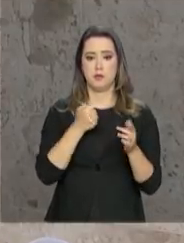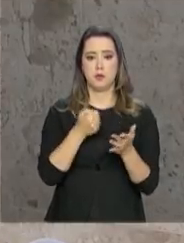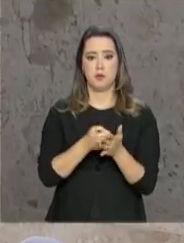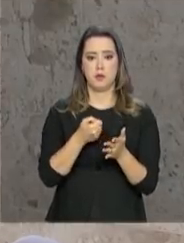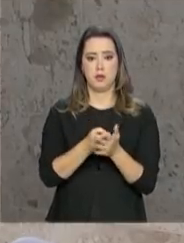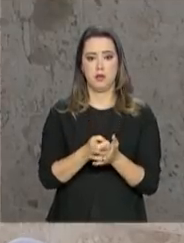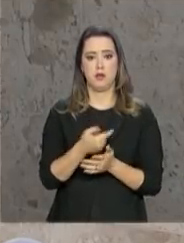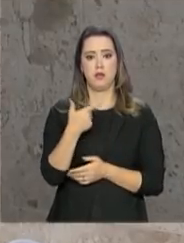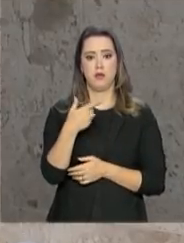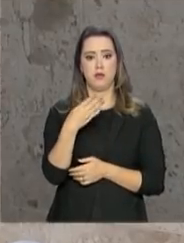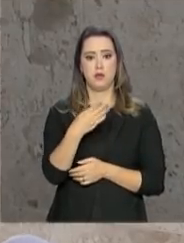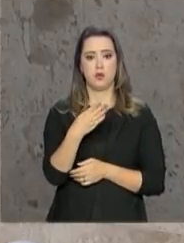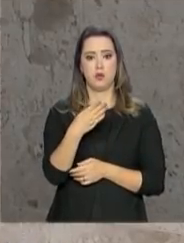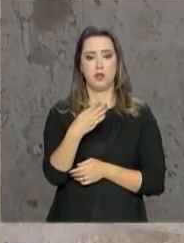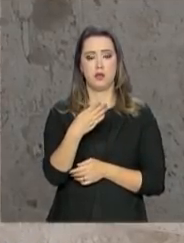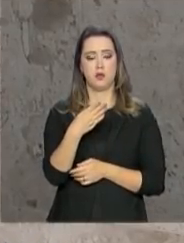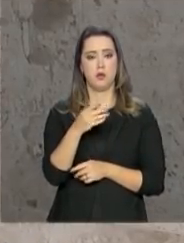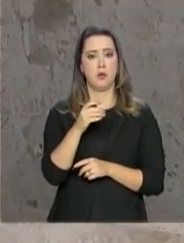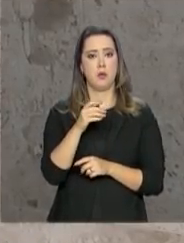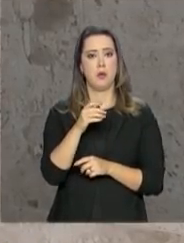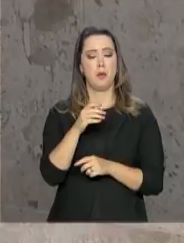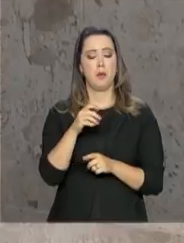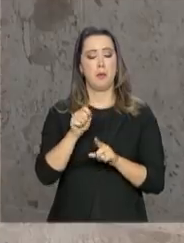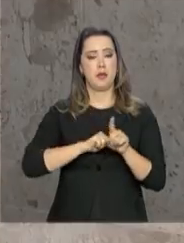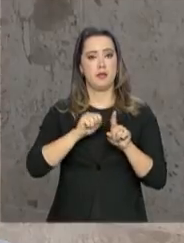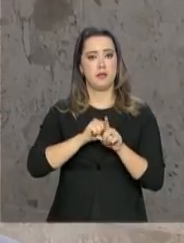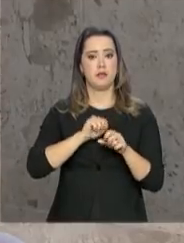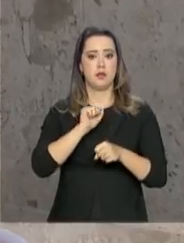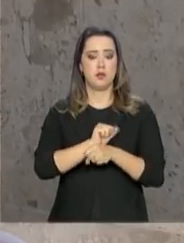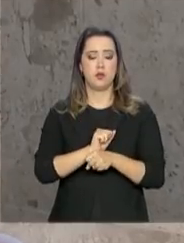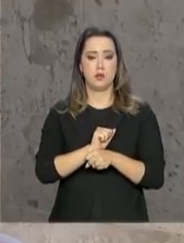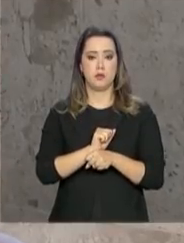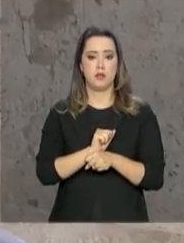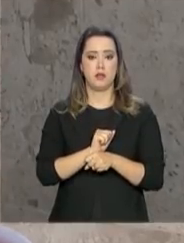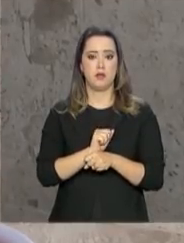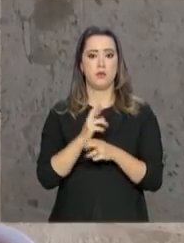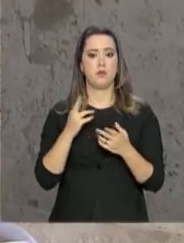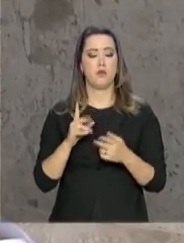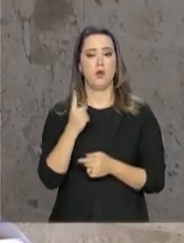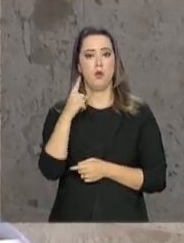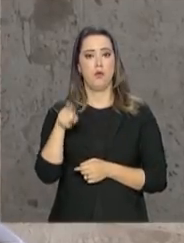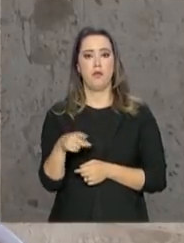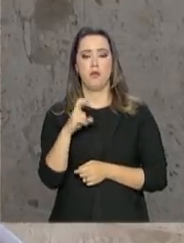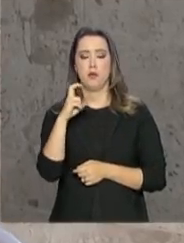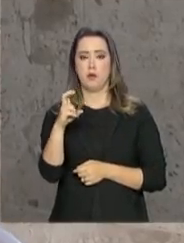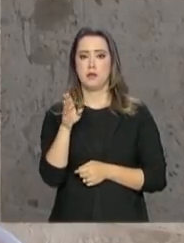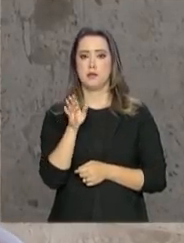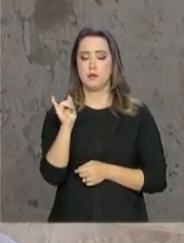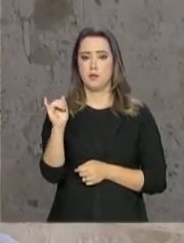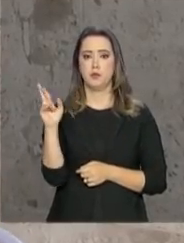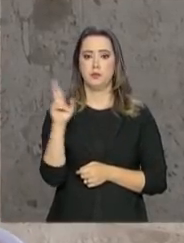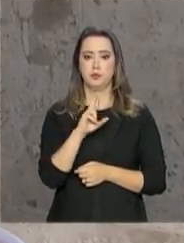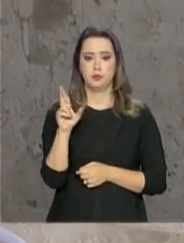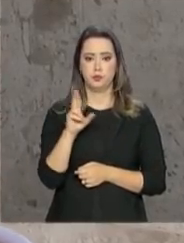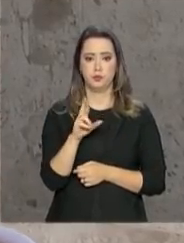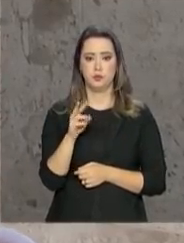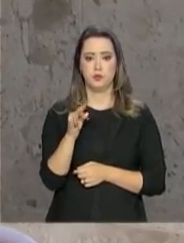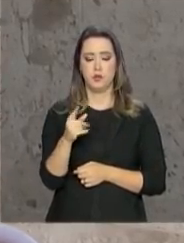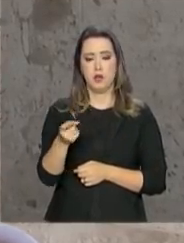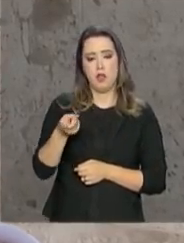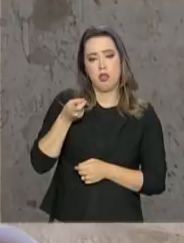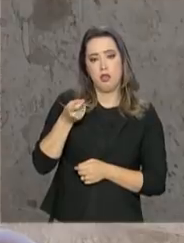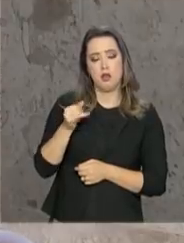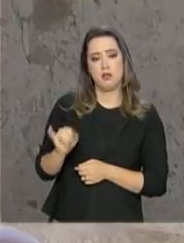24 meses de carência dentro dos 60 1,5 bi né as taxas